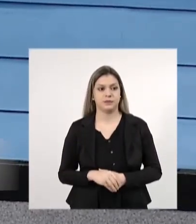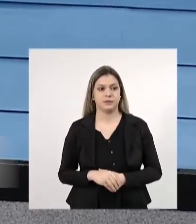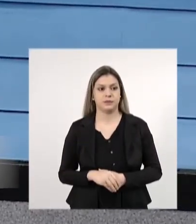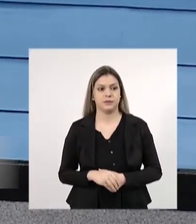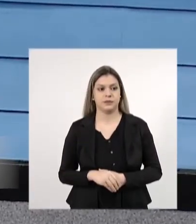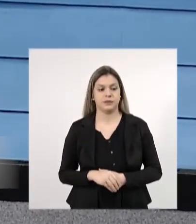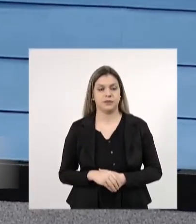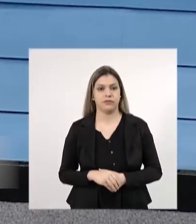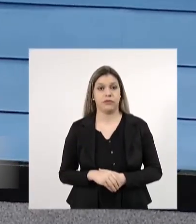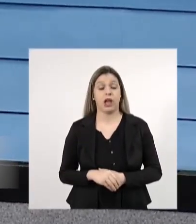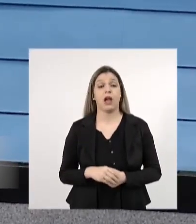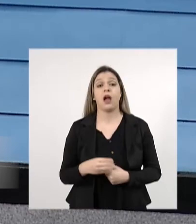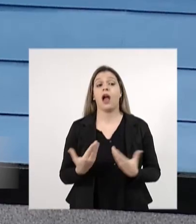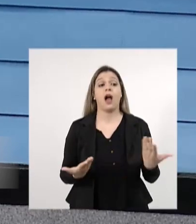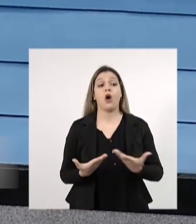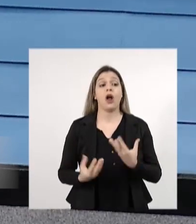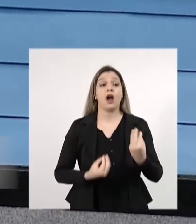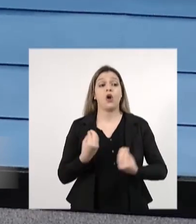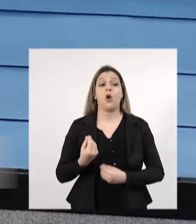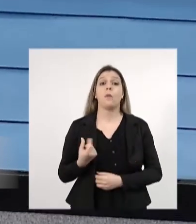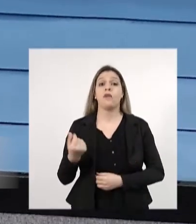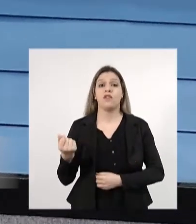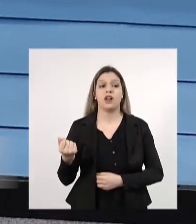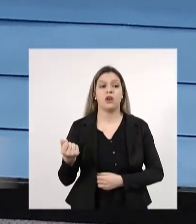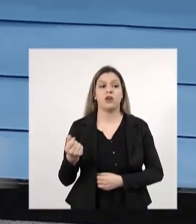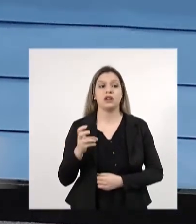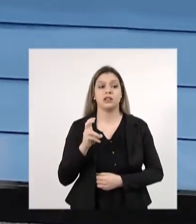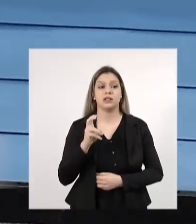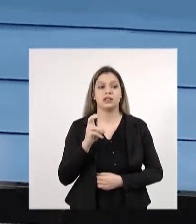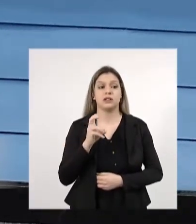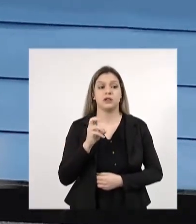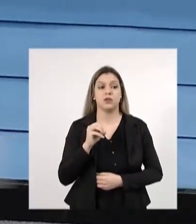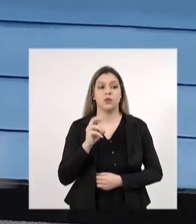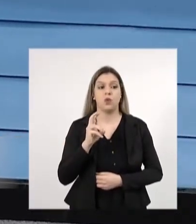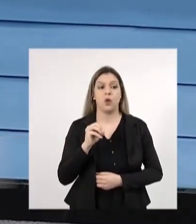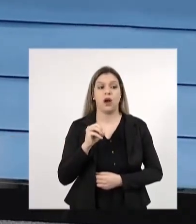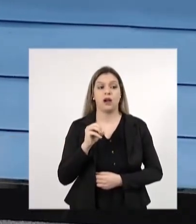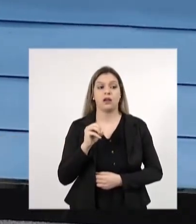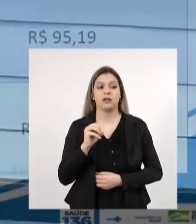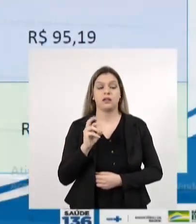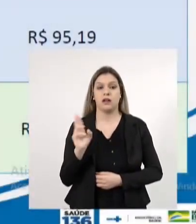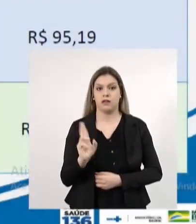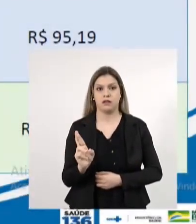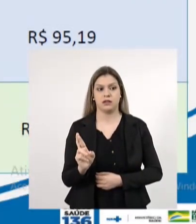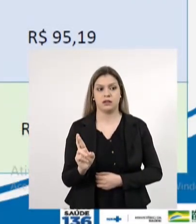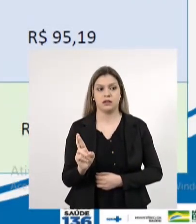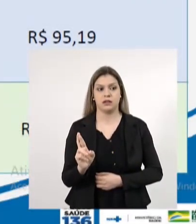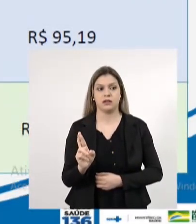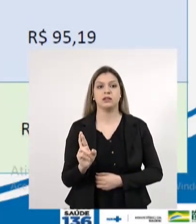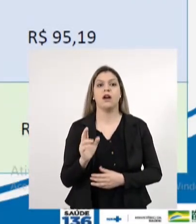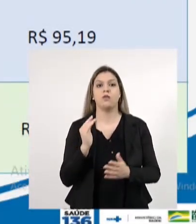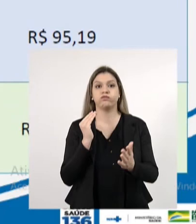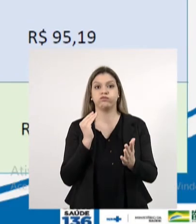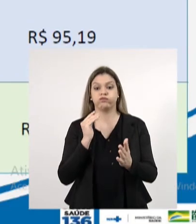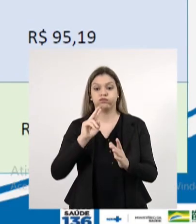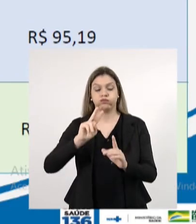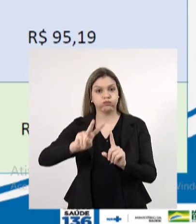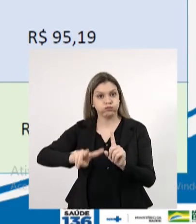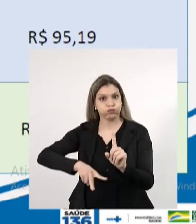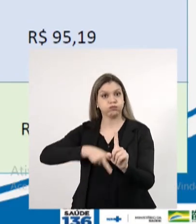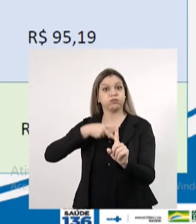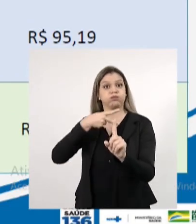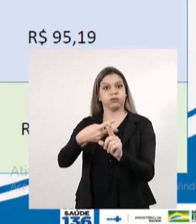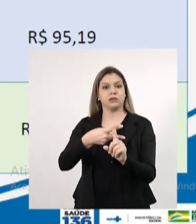vai ser mais esse valor, vai ser fixo em R$ 50,50, ou seja, dobrou o valor